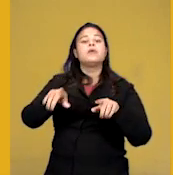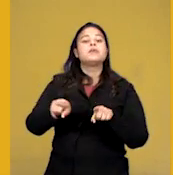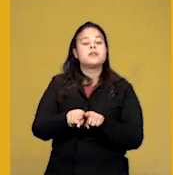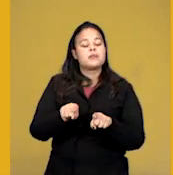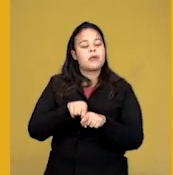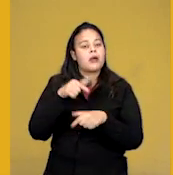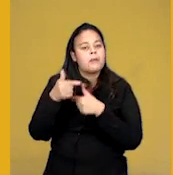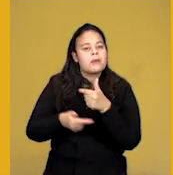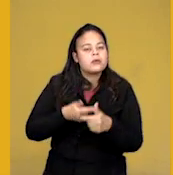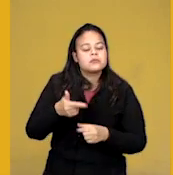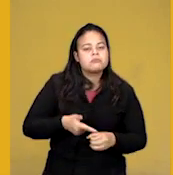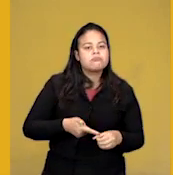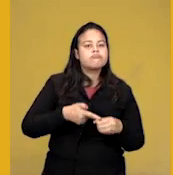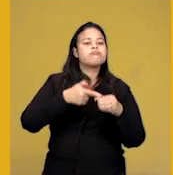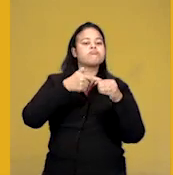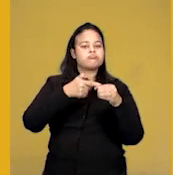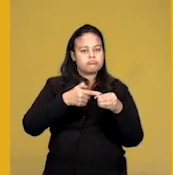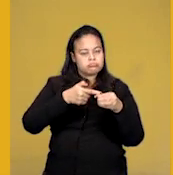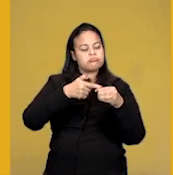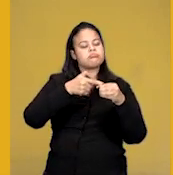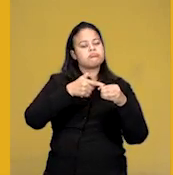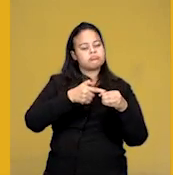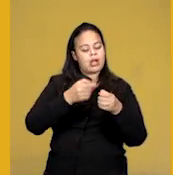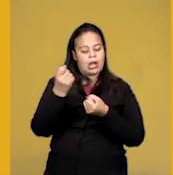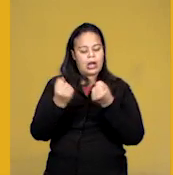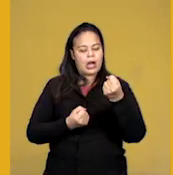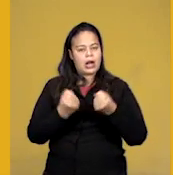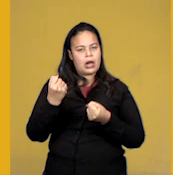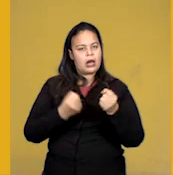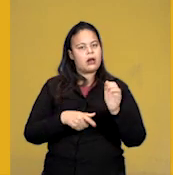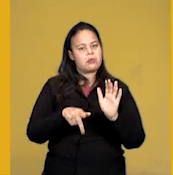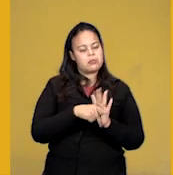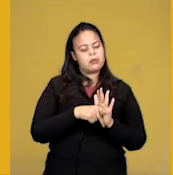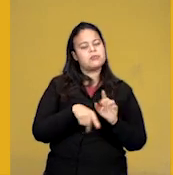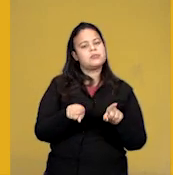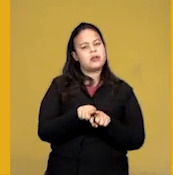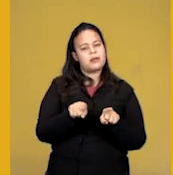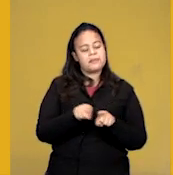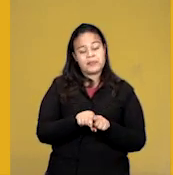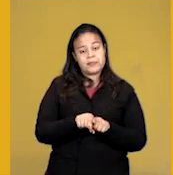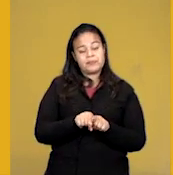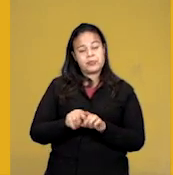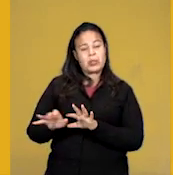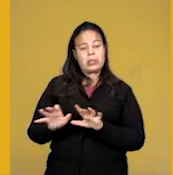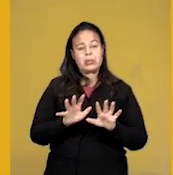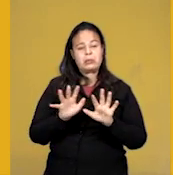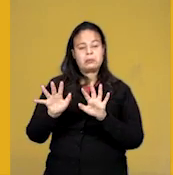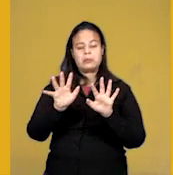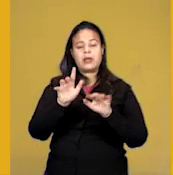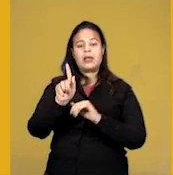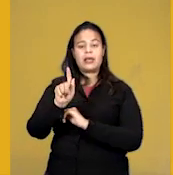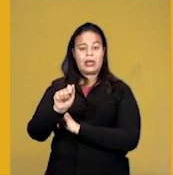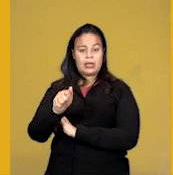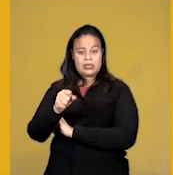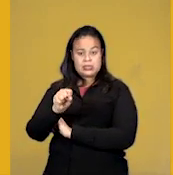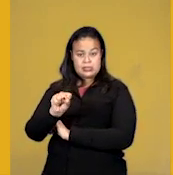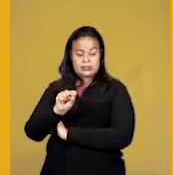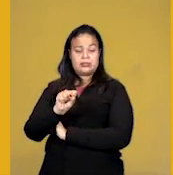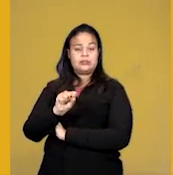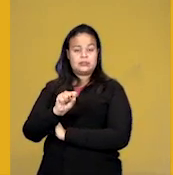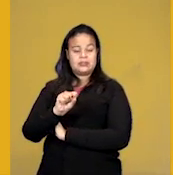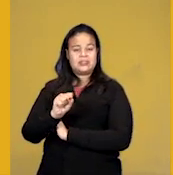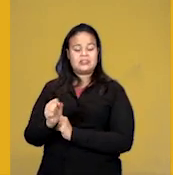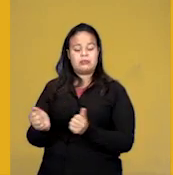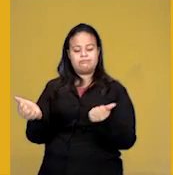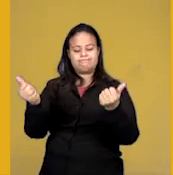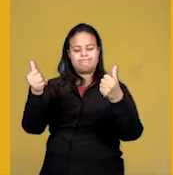gasolina, óleo diesel, tá? E também alguns gases que ajudaram a destruir um pouco